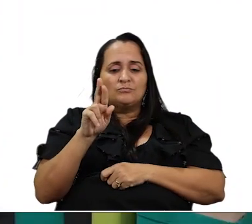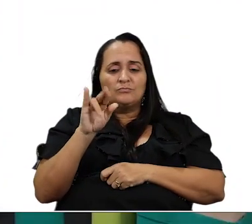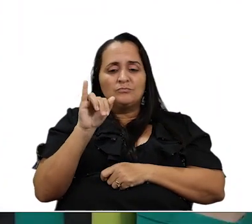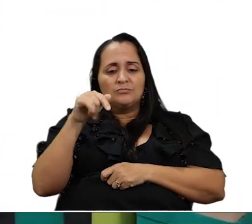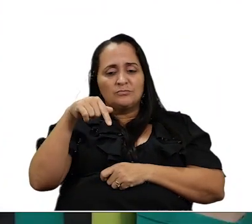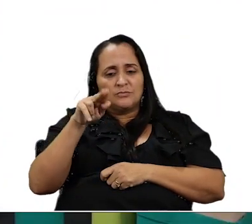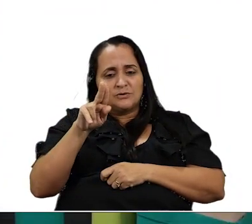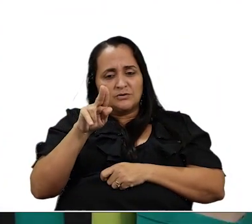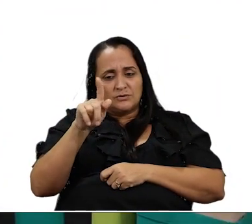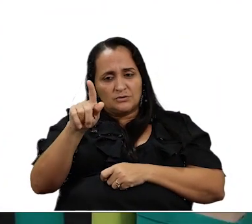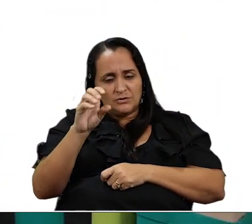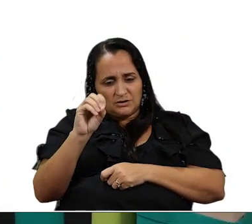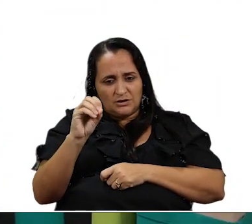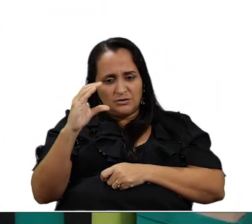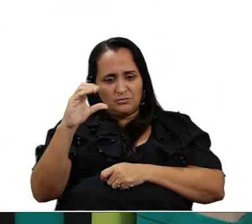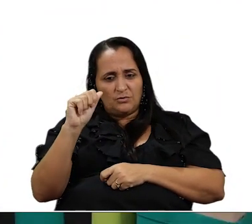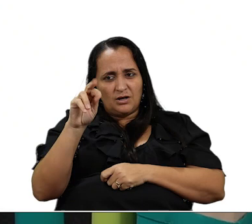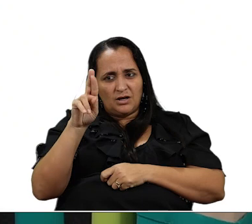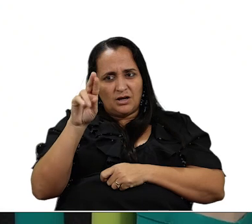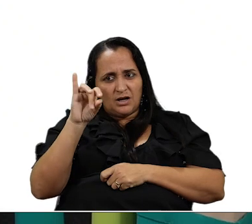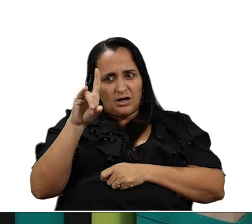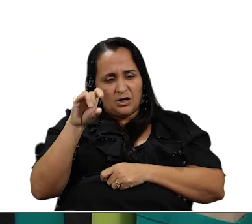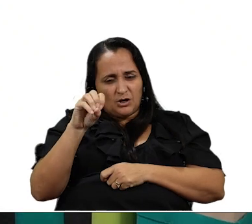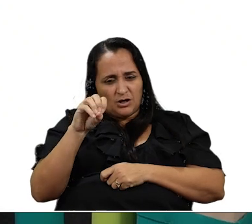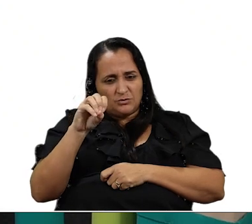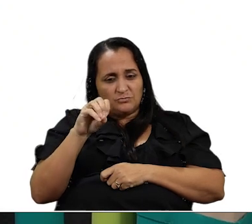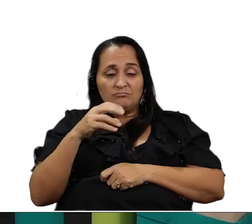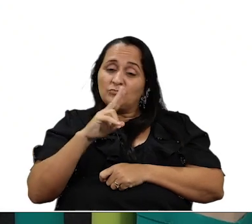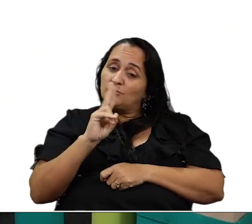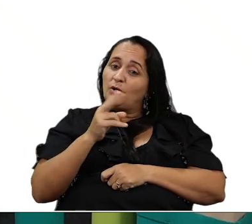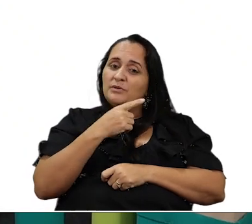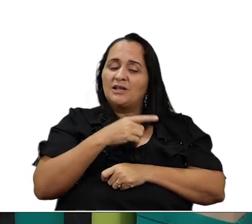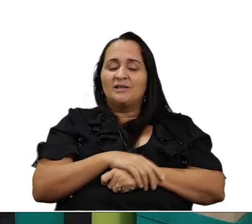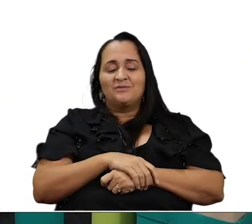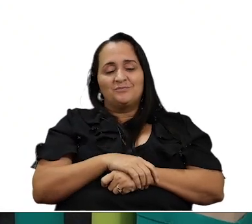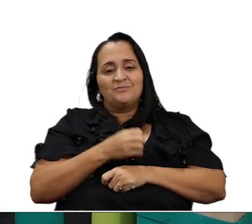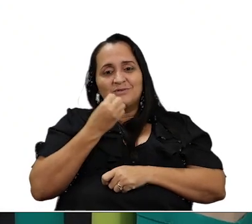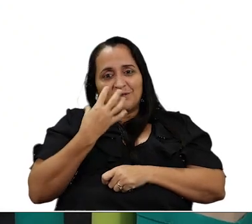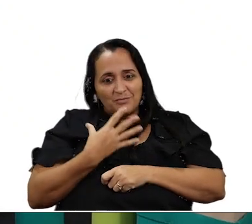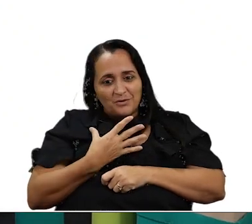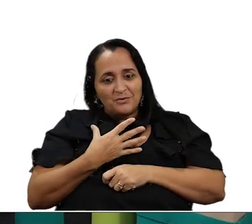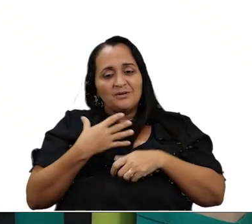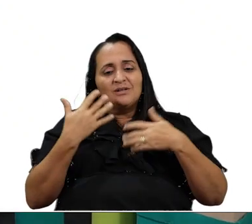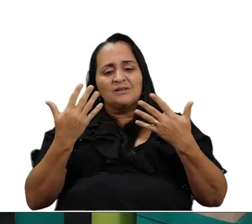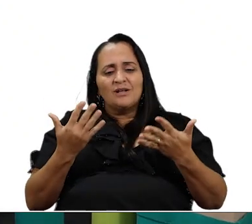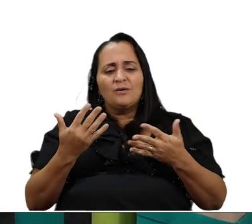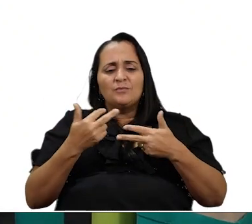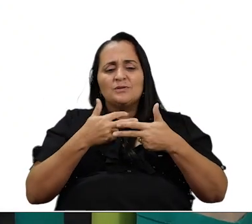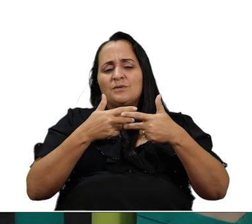museu? É o tal, esse nome aqui, gringo Cardia, tá bom? Então, observe que são